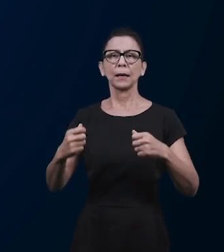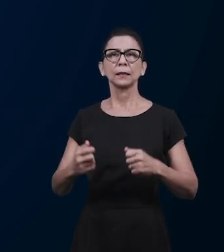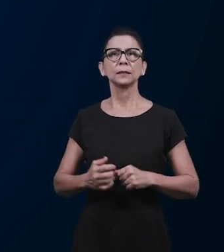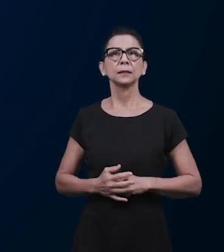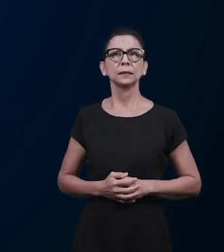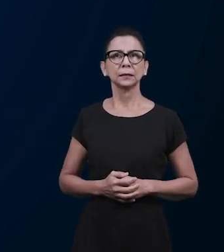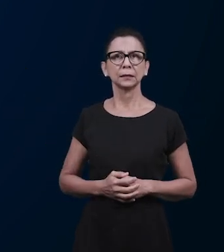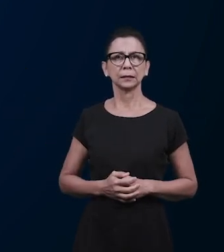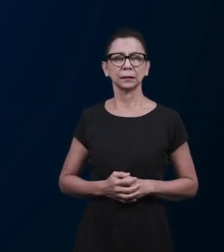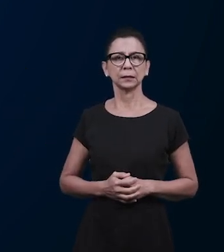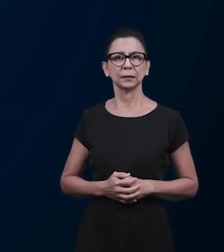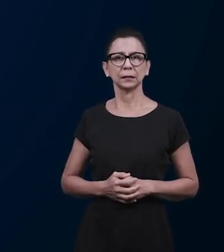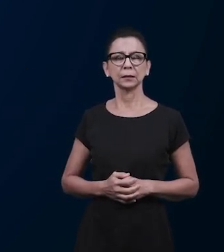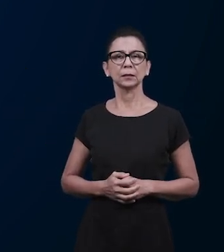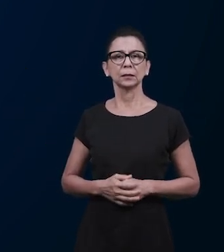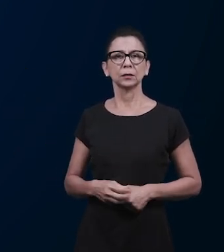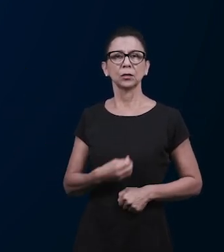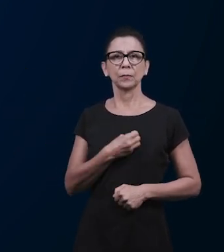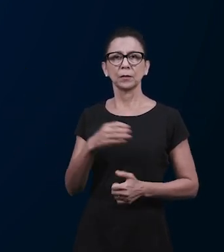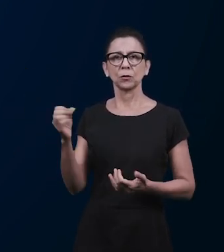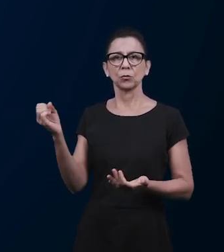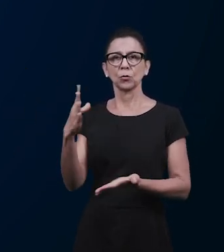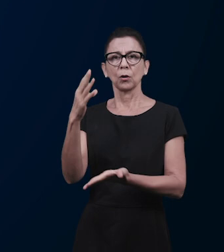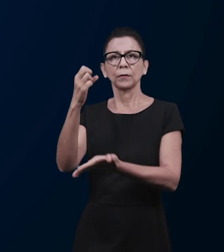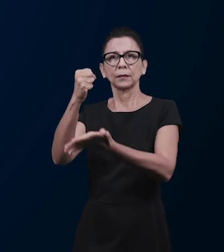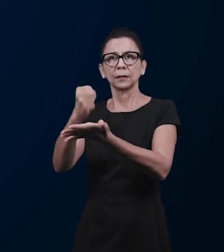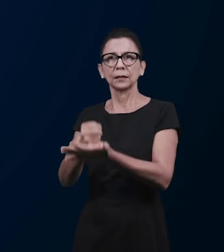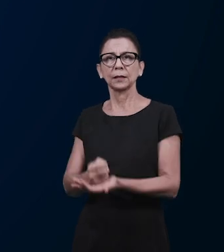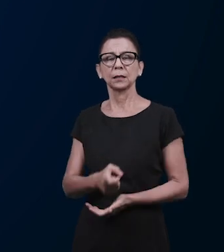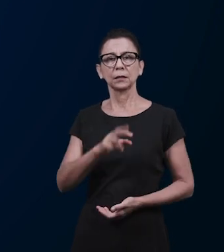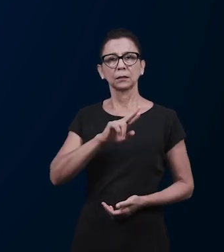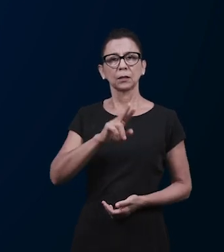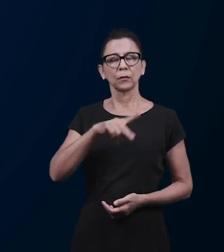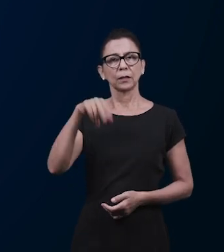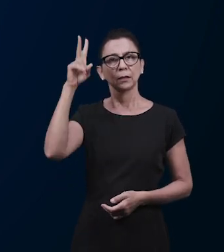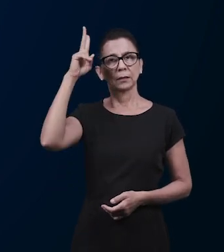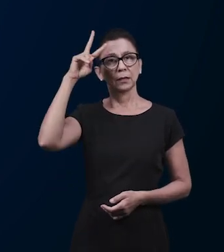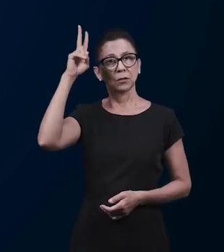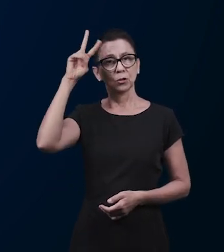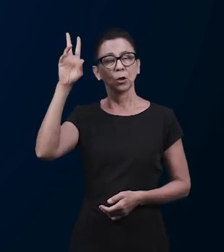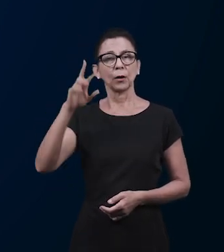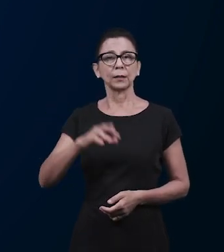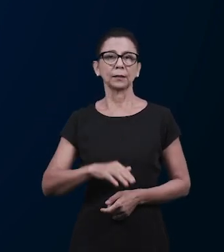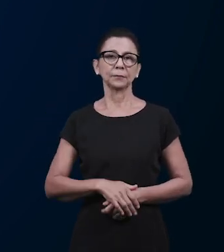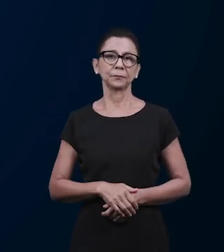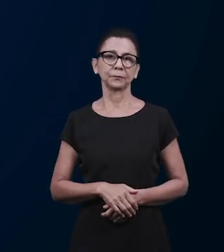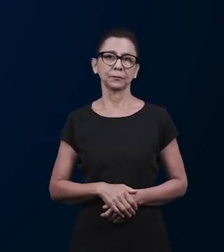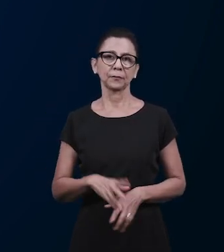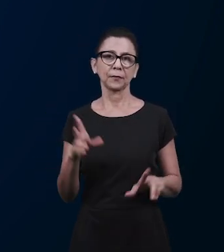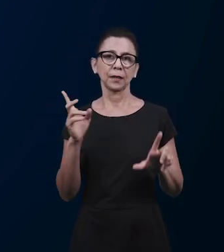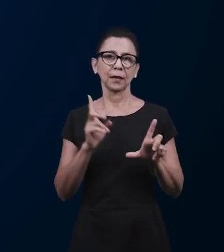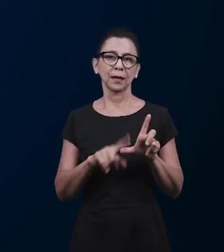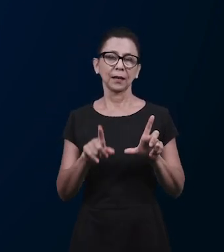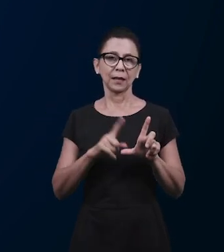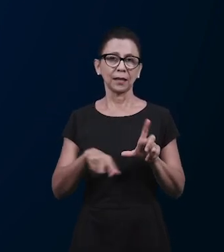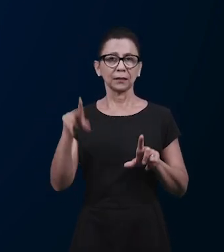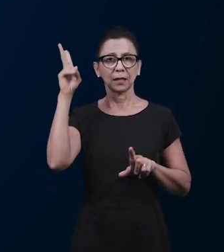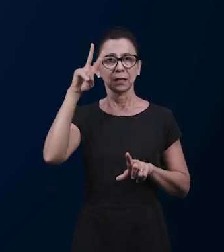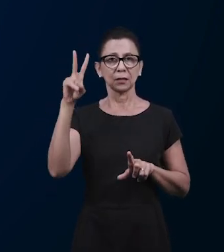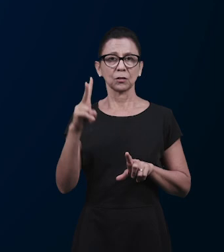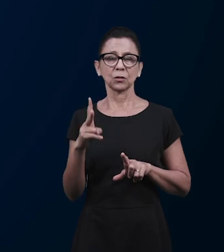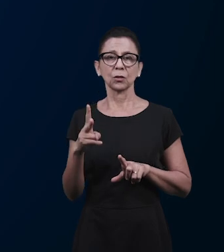ministros de um novo testamento, não da letra, mas do Espírito, porque a letra mata e o